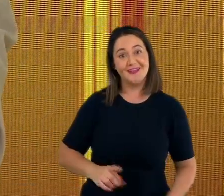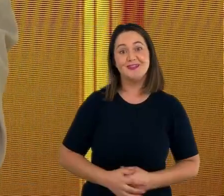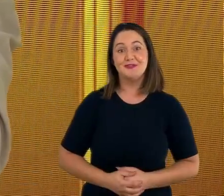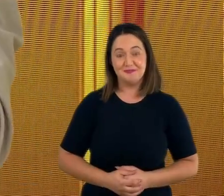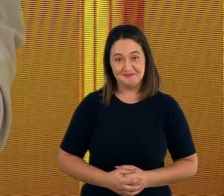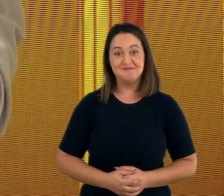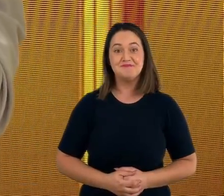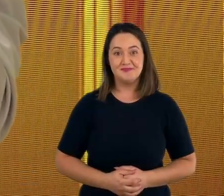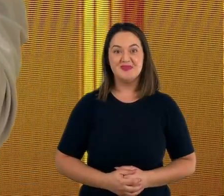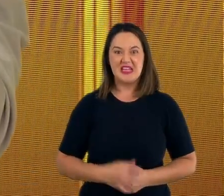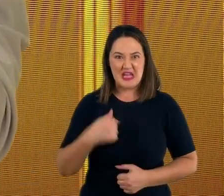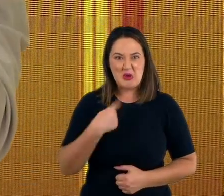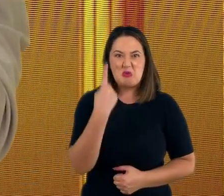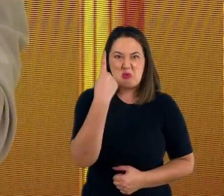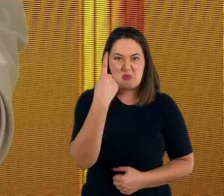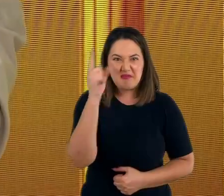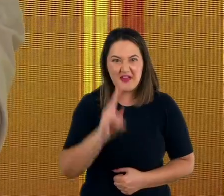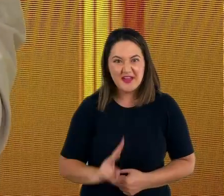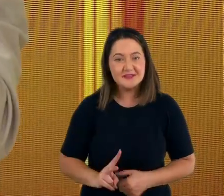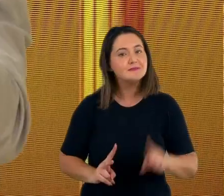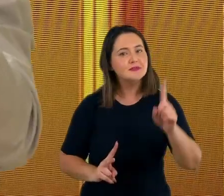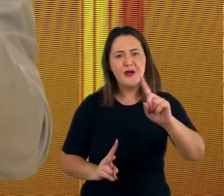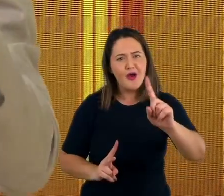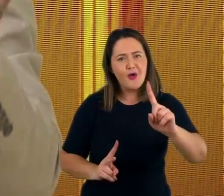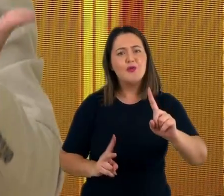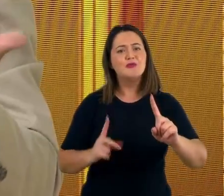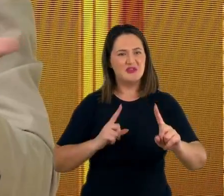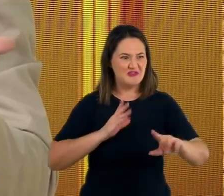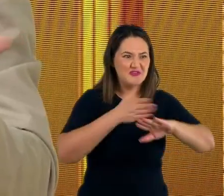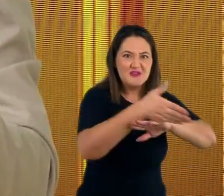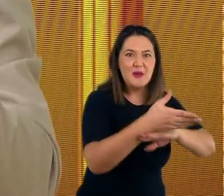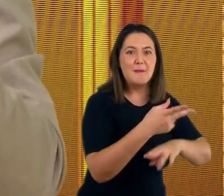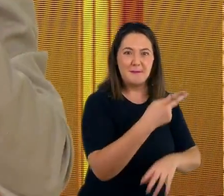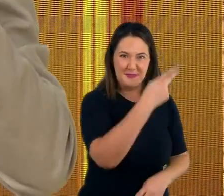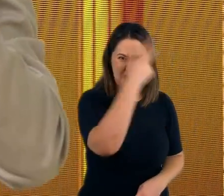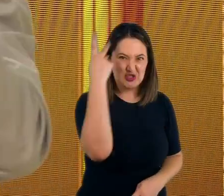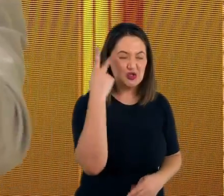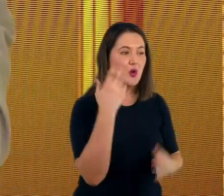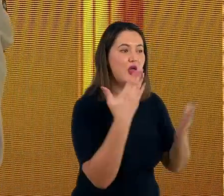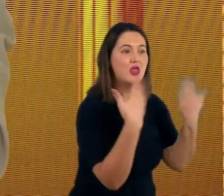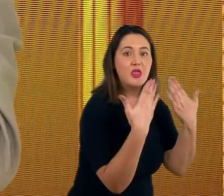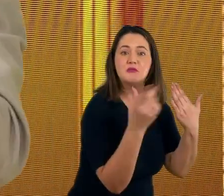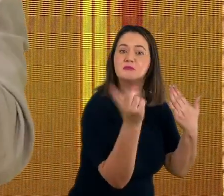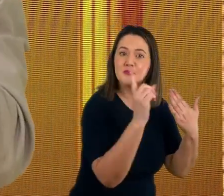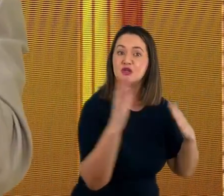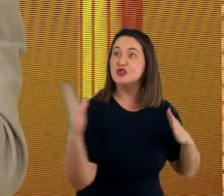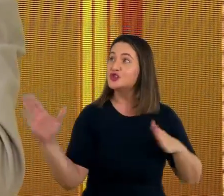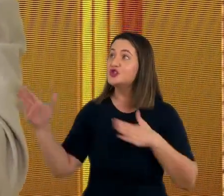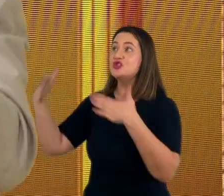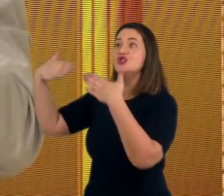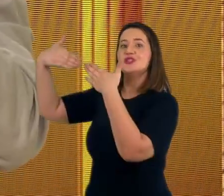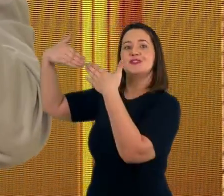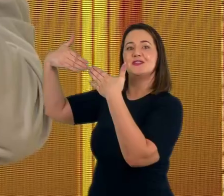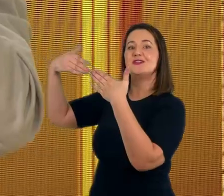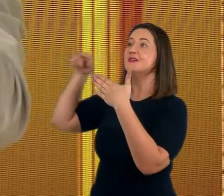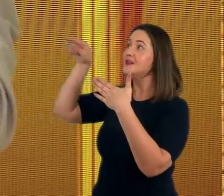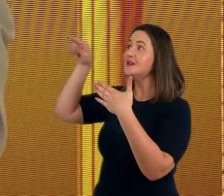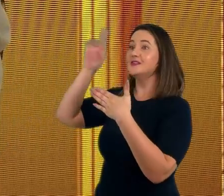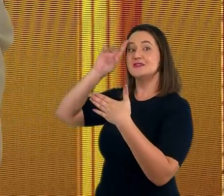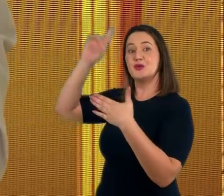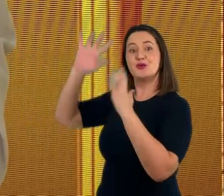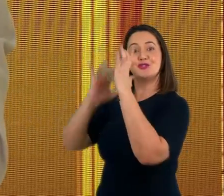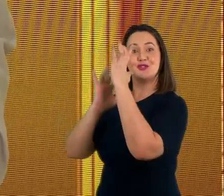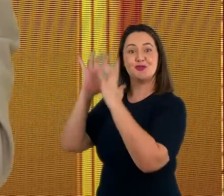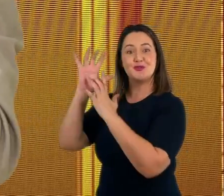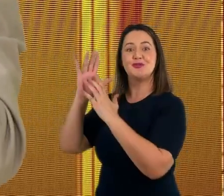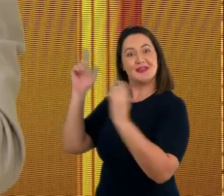entrada. Não uma vez por ano, através de um sumo sacerdote humano, mas todos os dias, através do